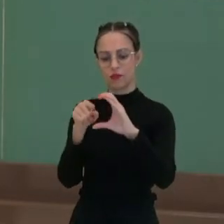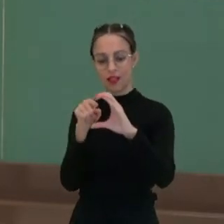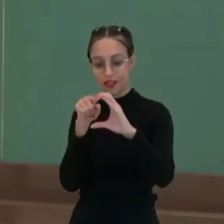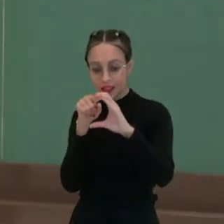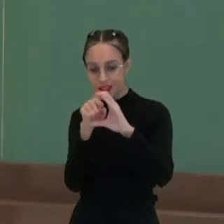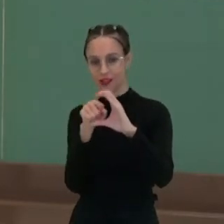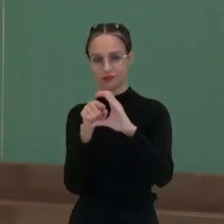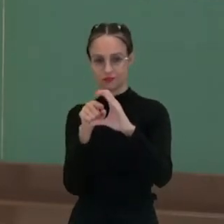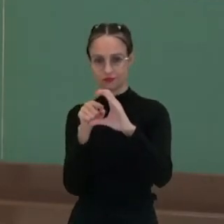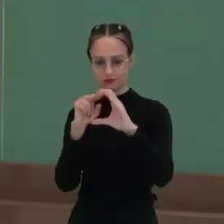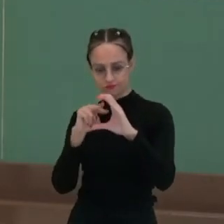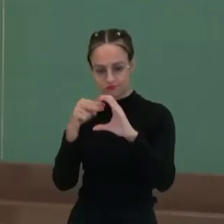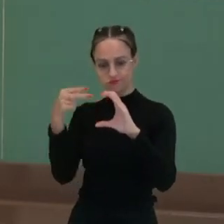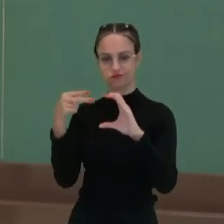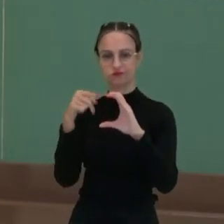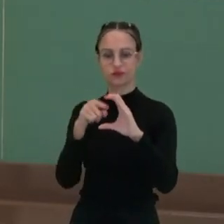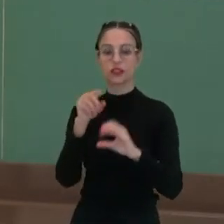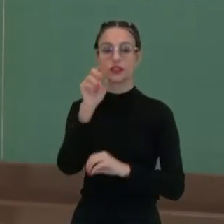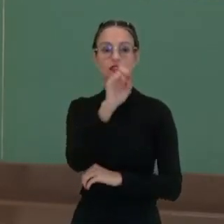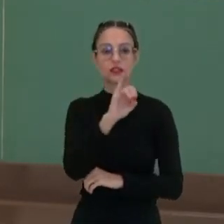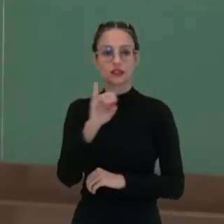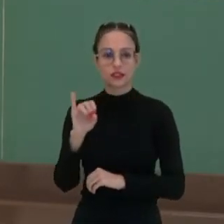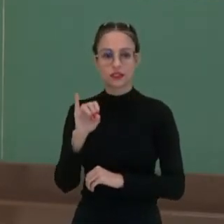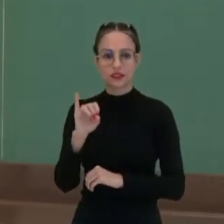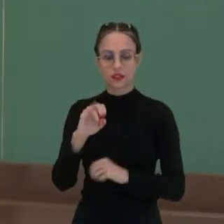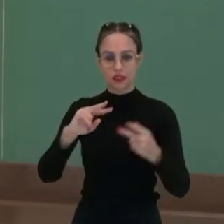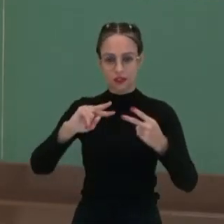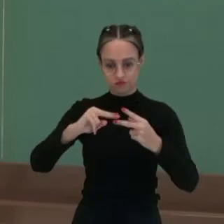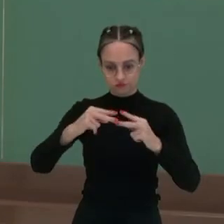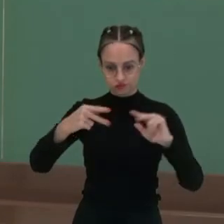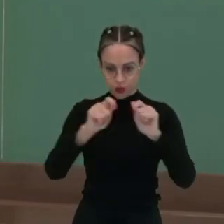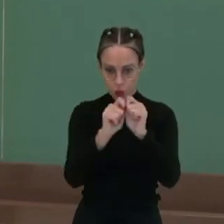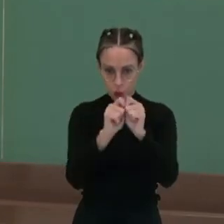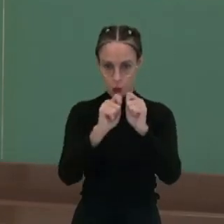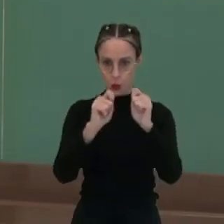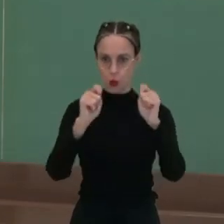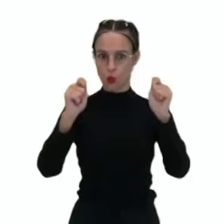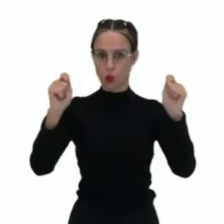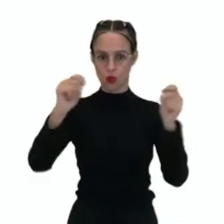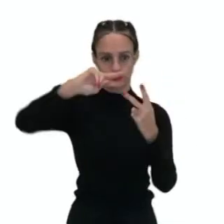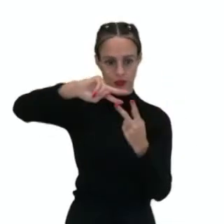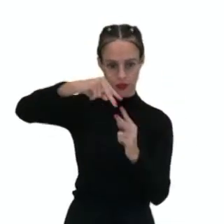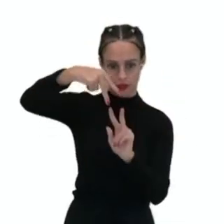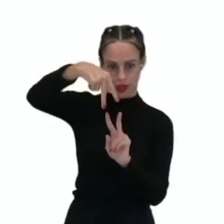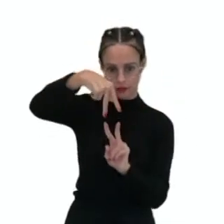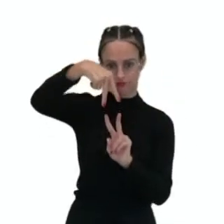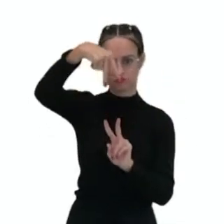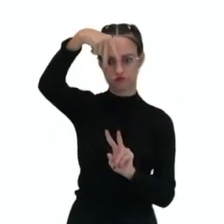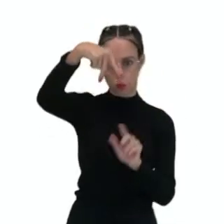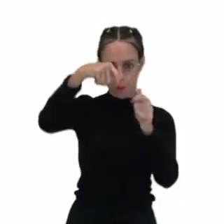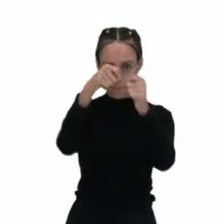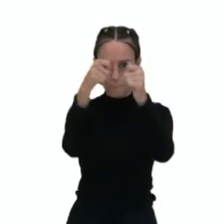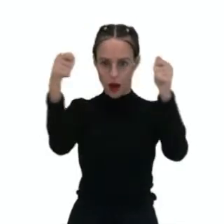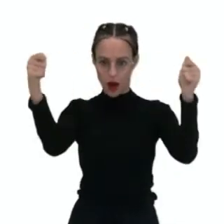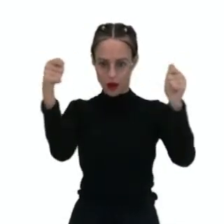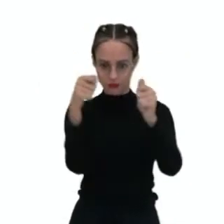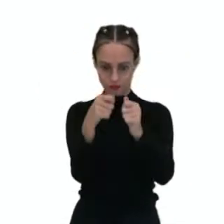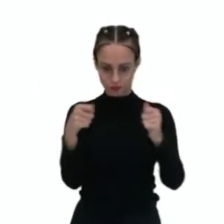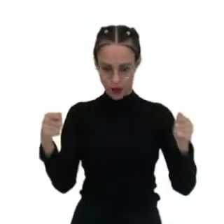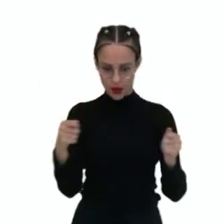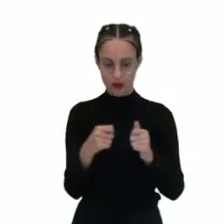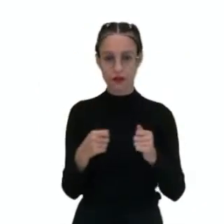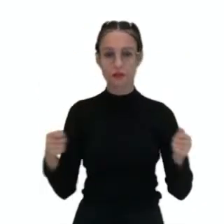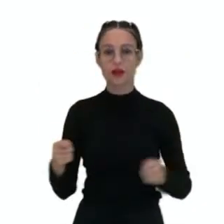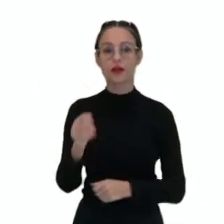celular. Se a gente pudesse esticar esse DNA, a gente teria aí, mais ou menos,